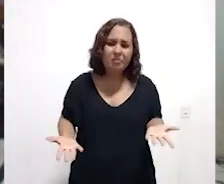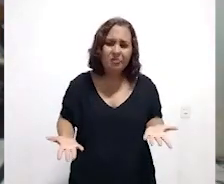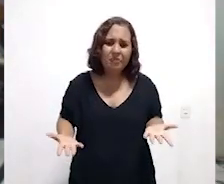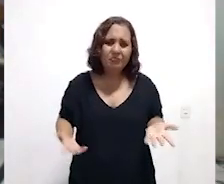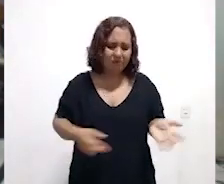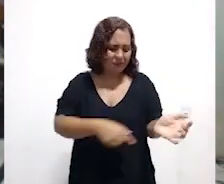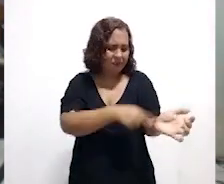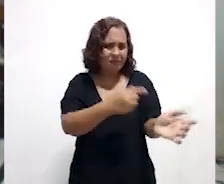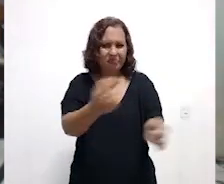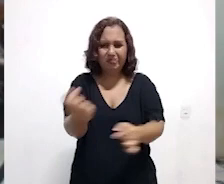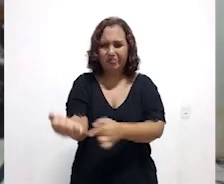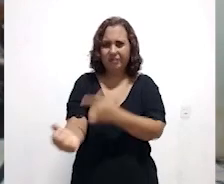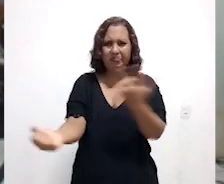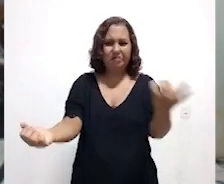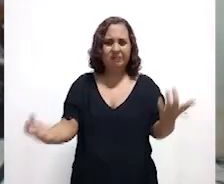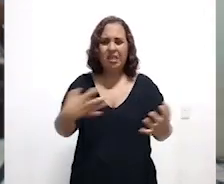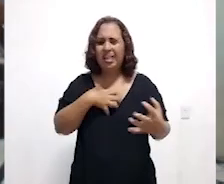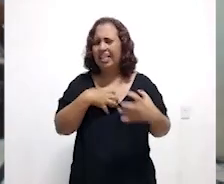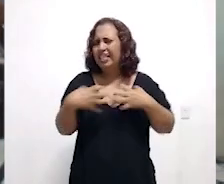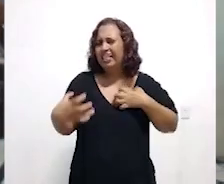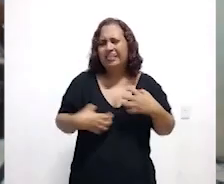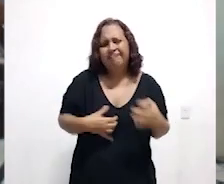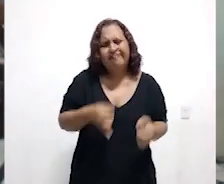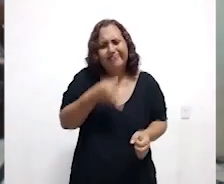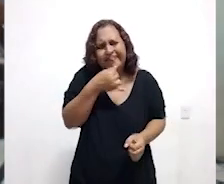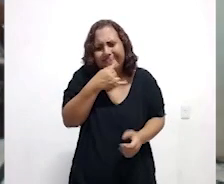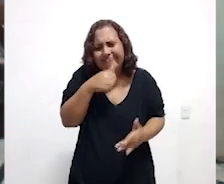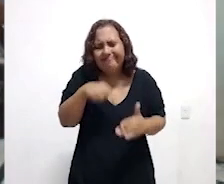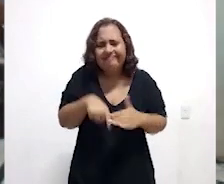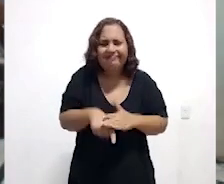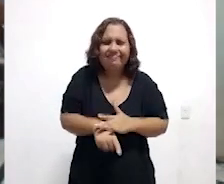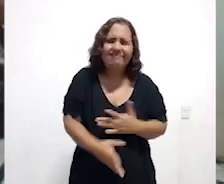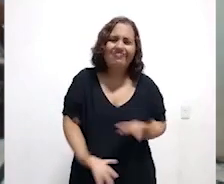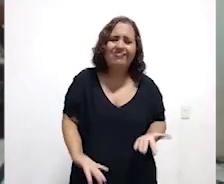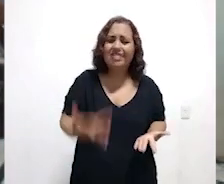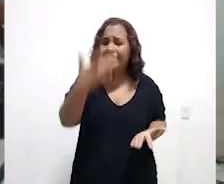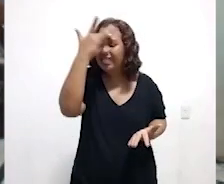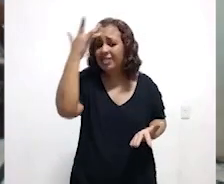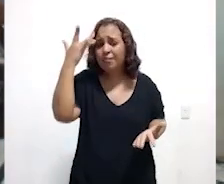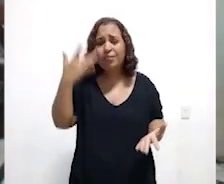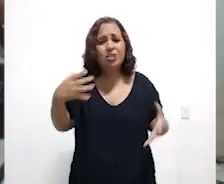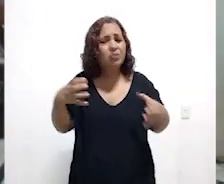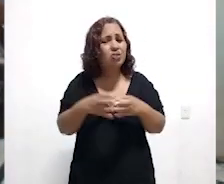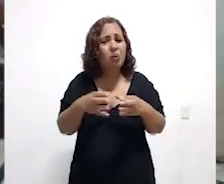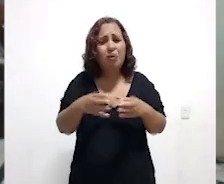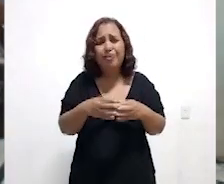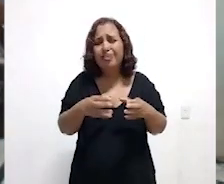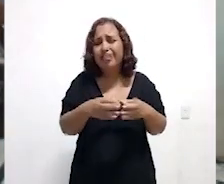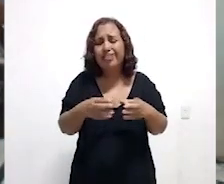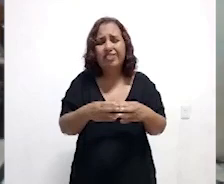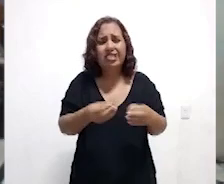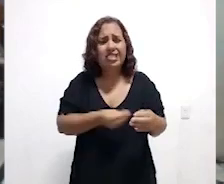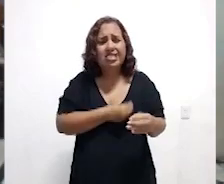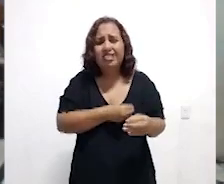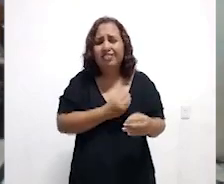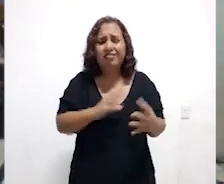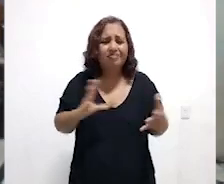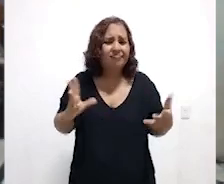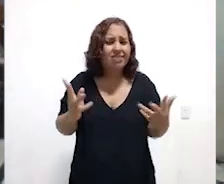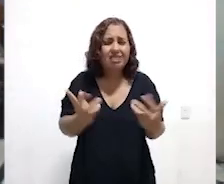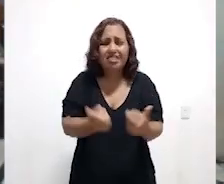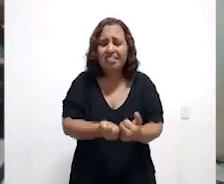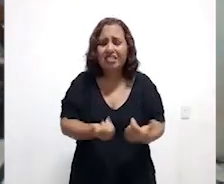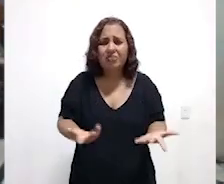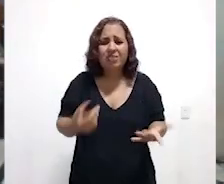por causa de depressão. Pessoas que convivem com isso, que vivem nesse limiar